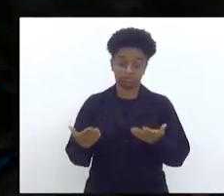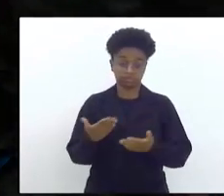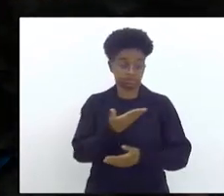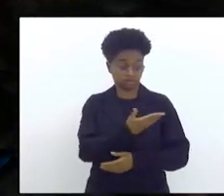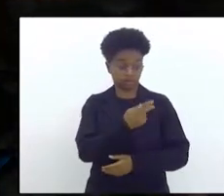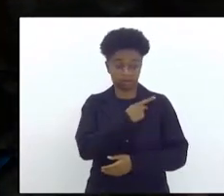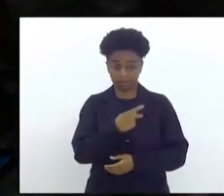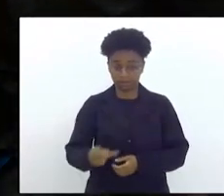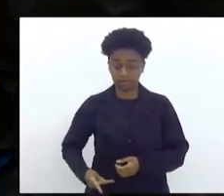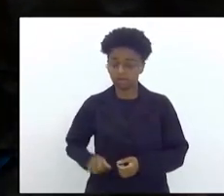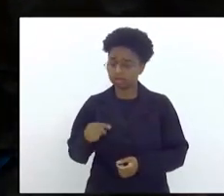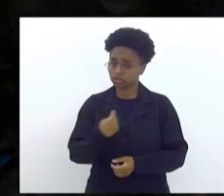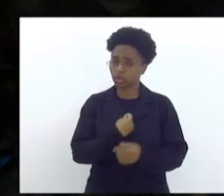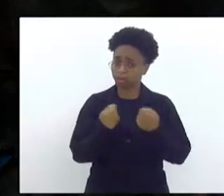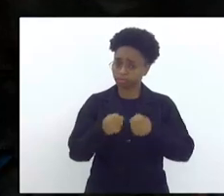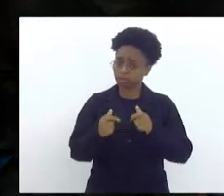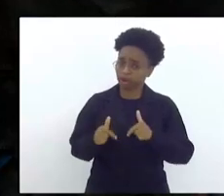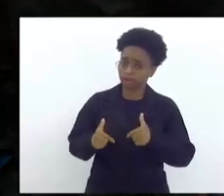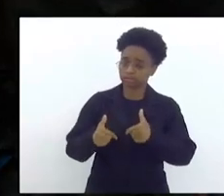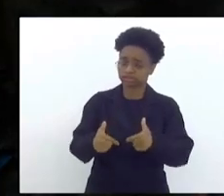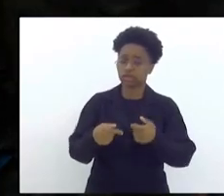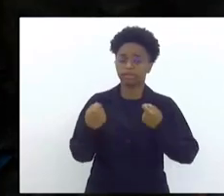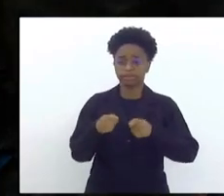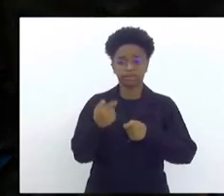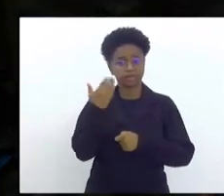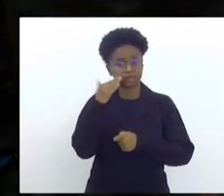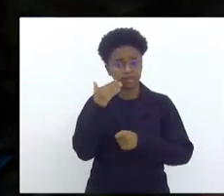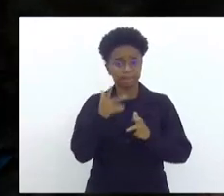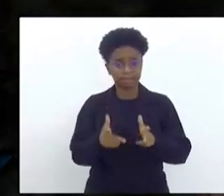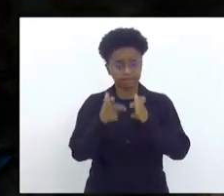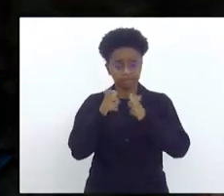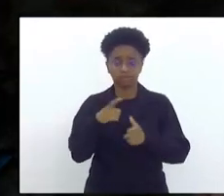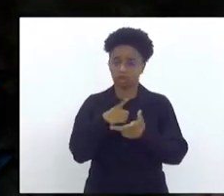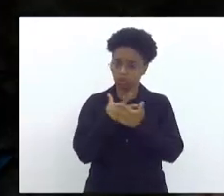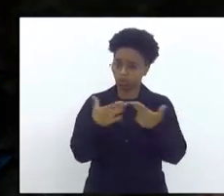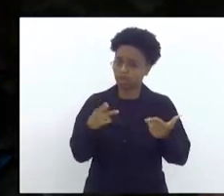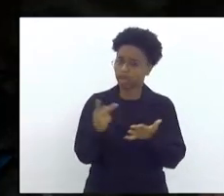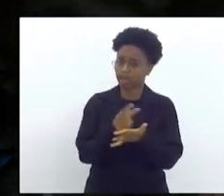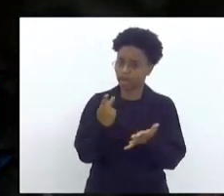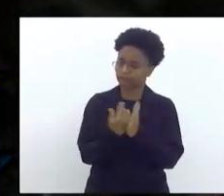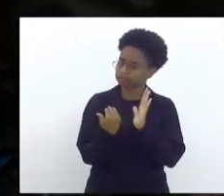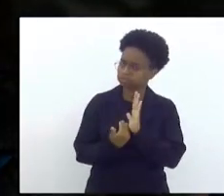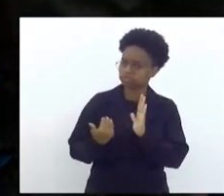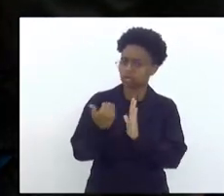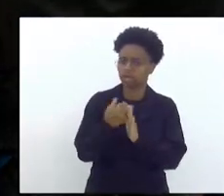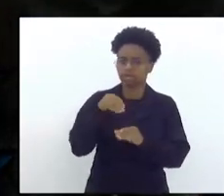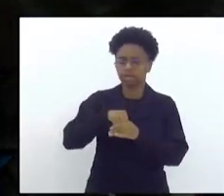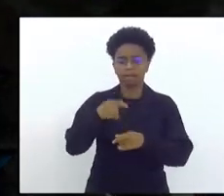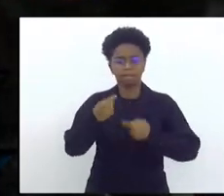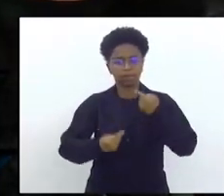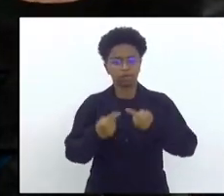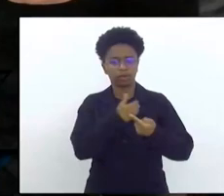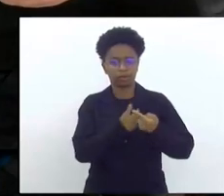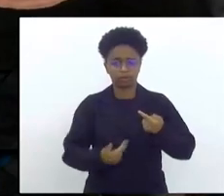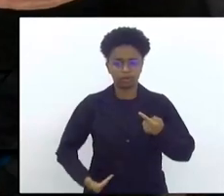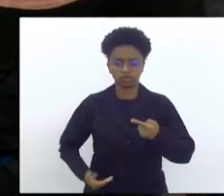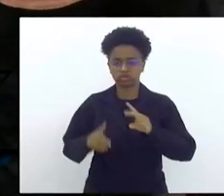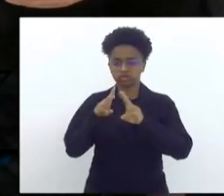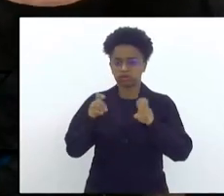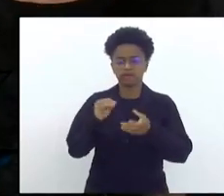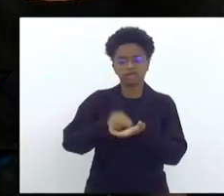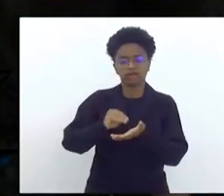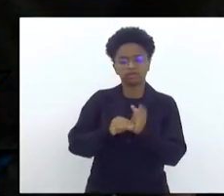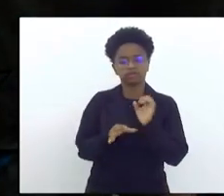presidenta precisamos agir reconhecer que alguma coisa está errado e muito errado na política pública de insegurança